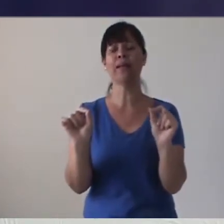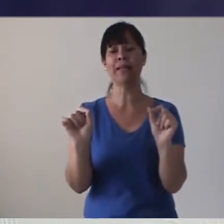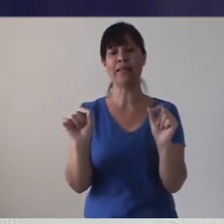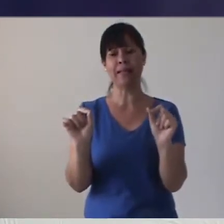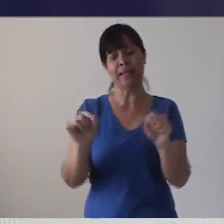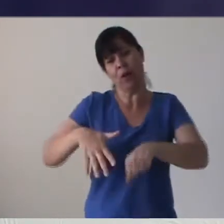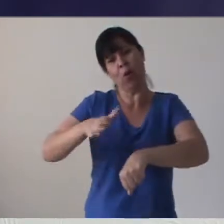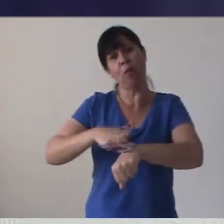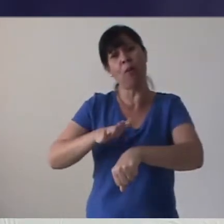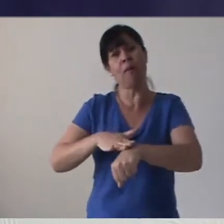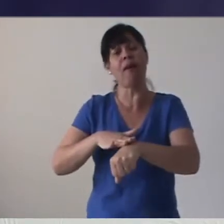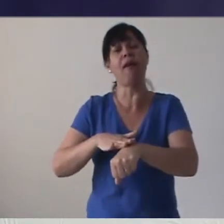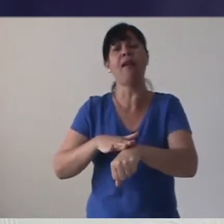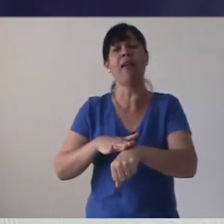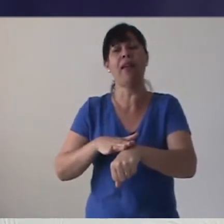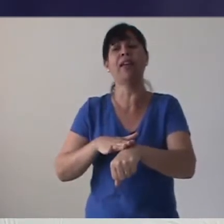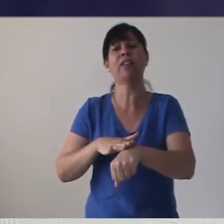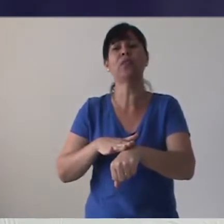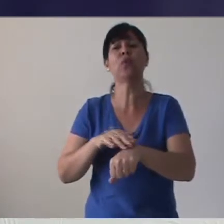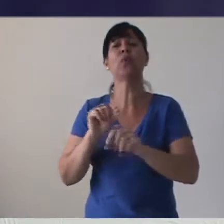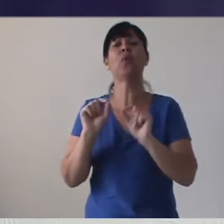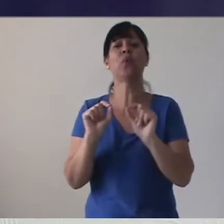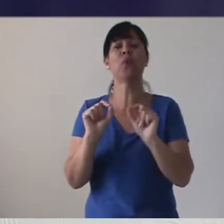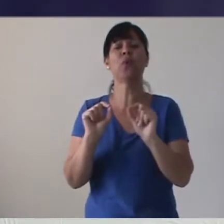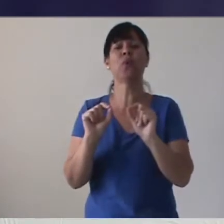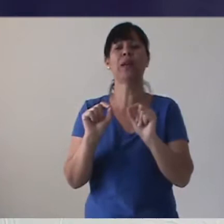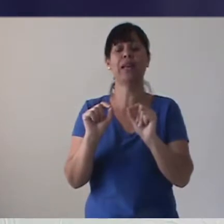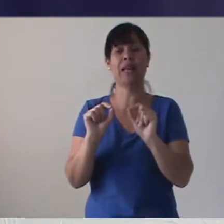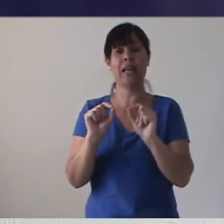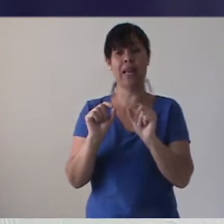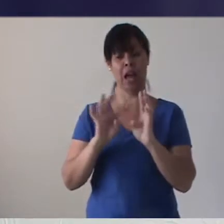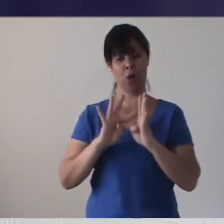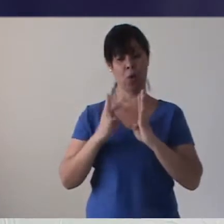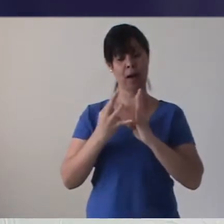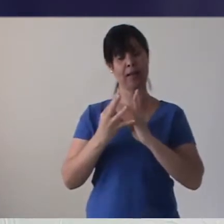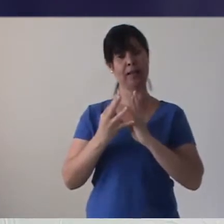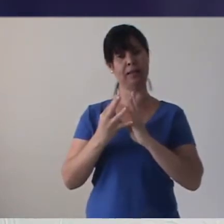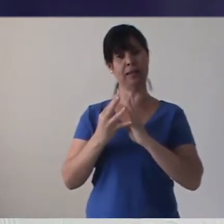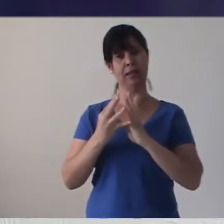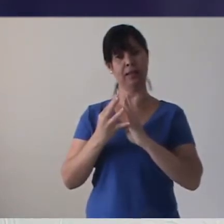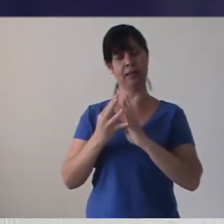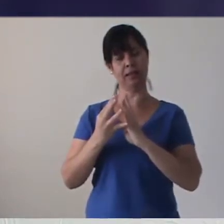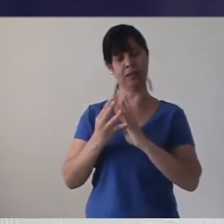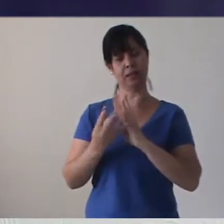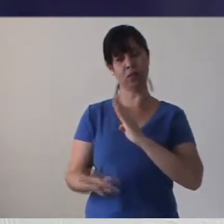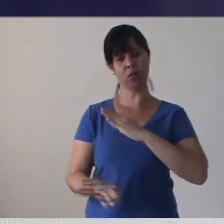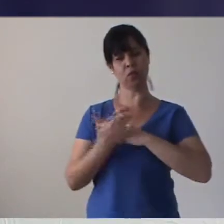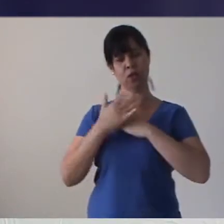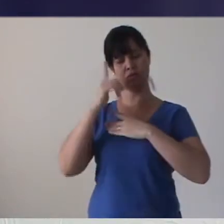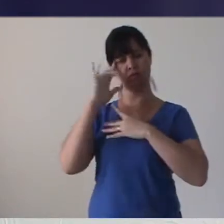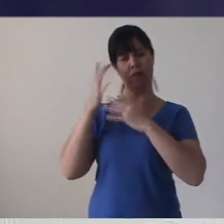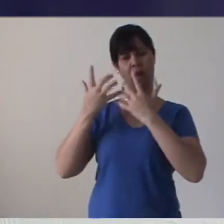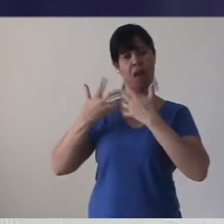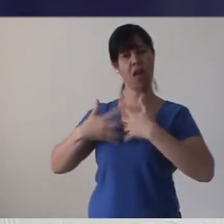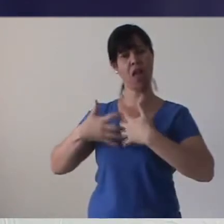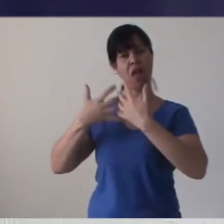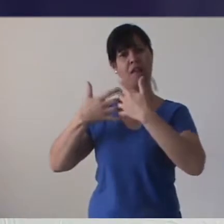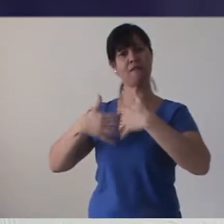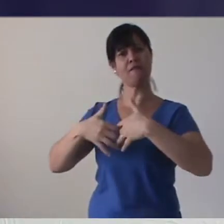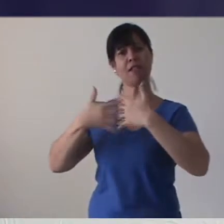foi uma era em que o confinamento nos fez pensar. E esse confinamento,